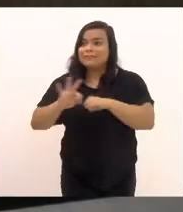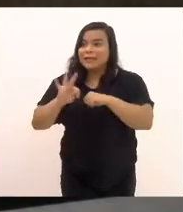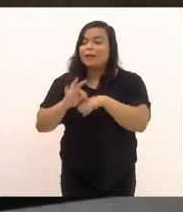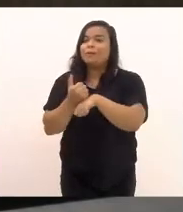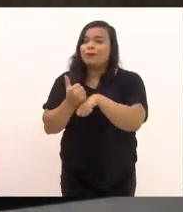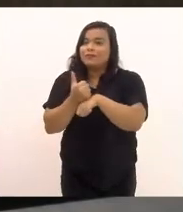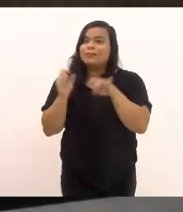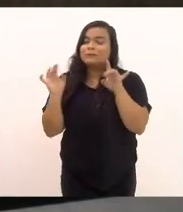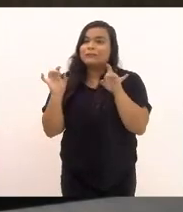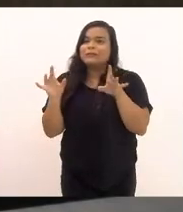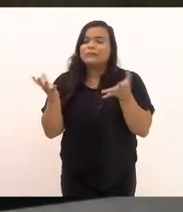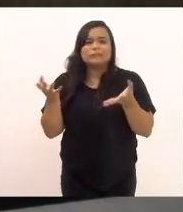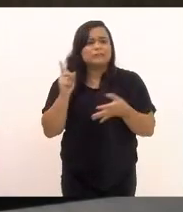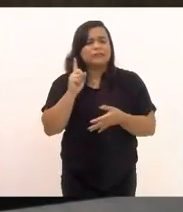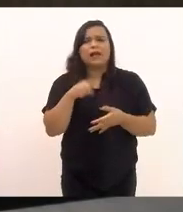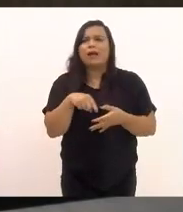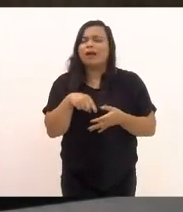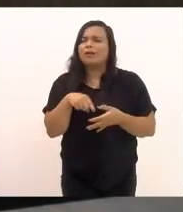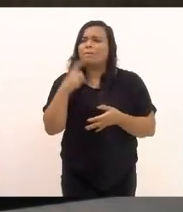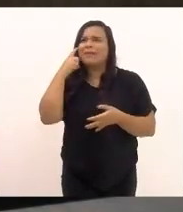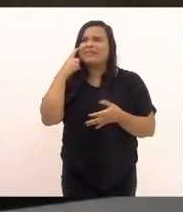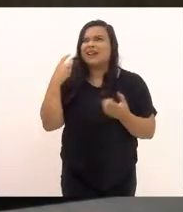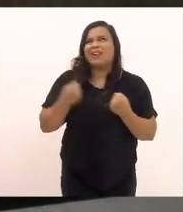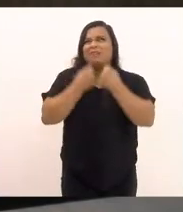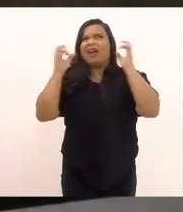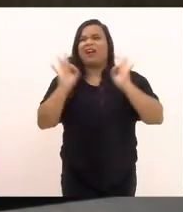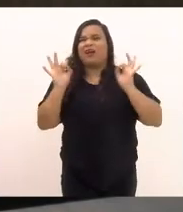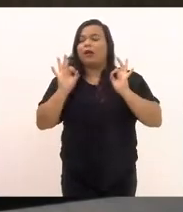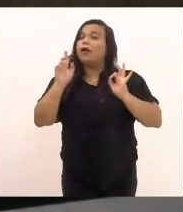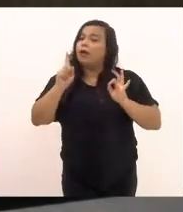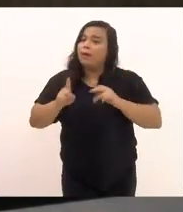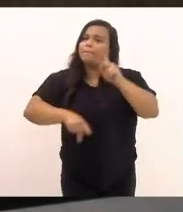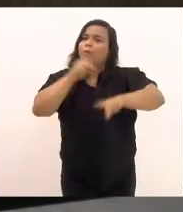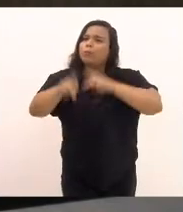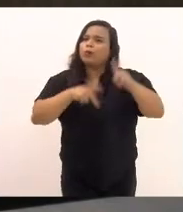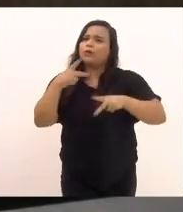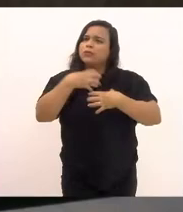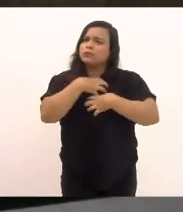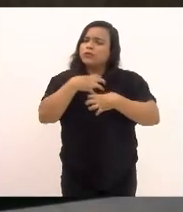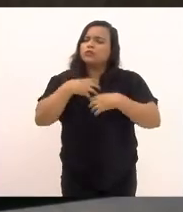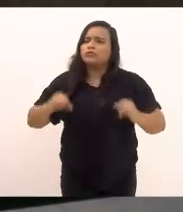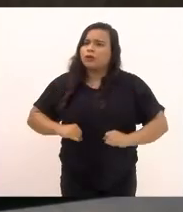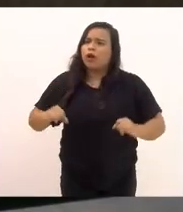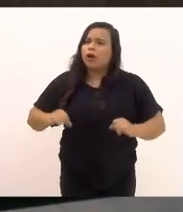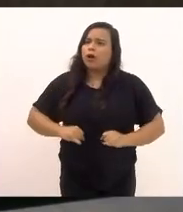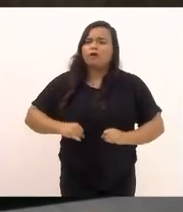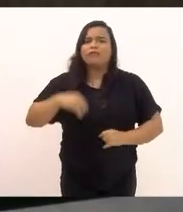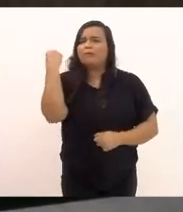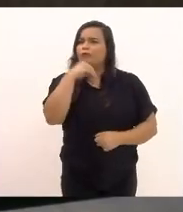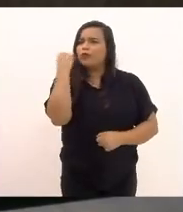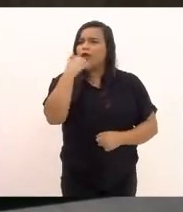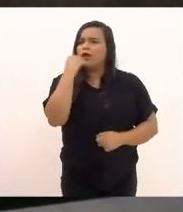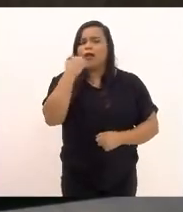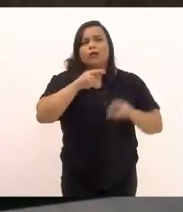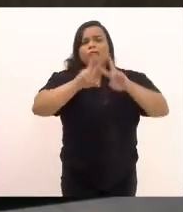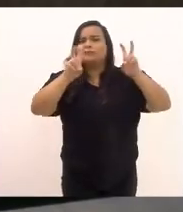é colocar a população numa situação de extrema fragilidade em relação aos